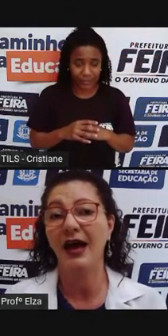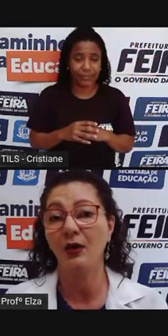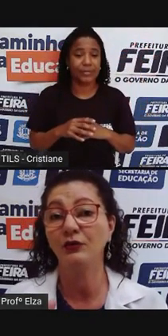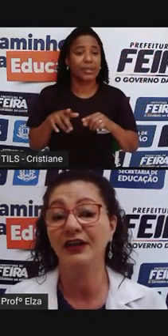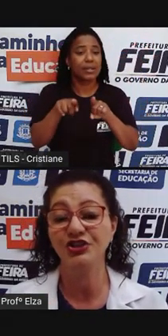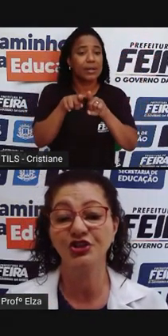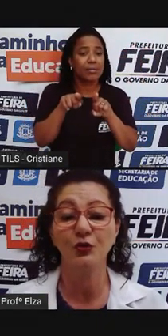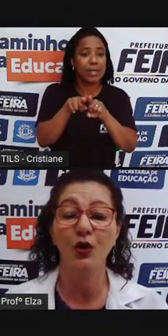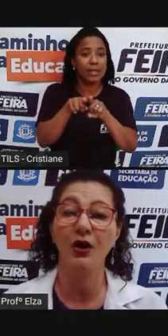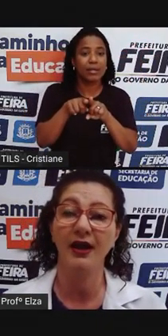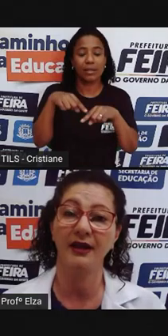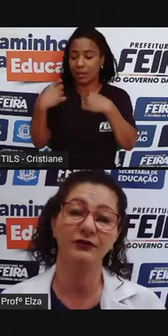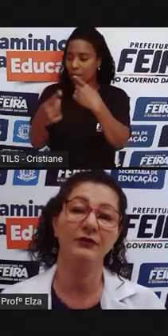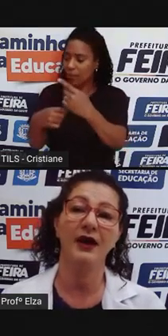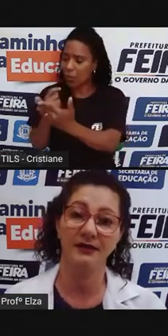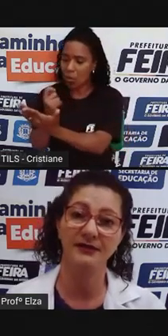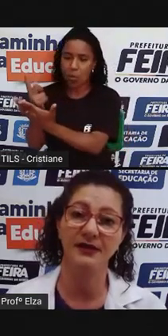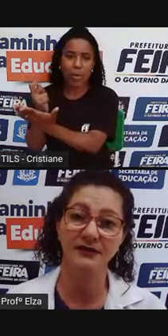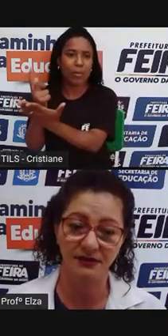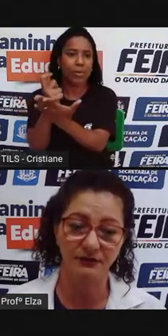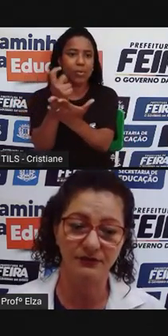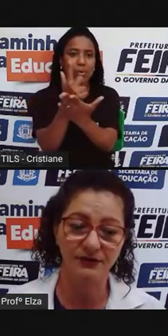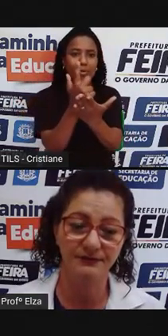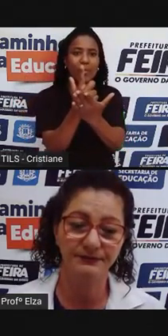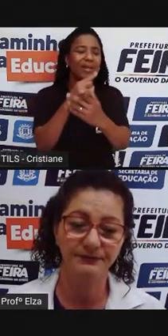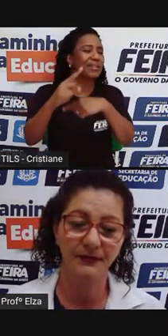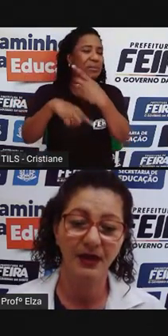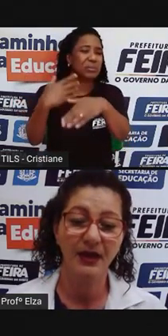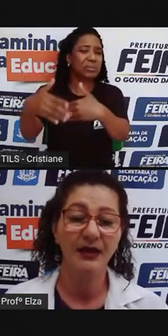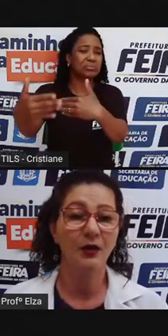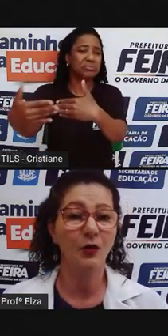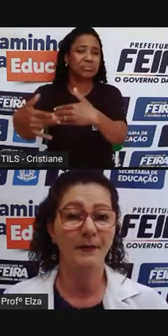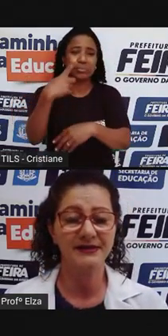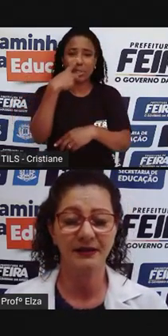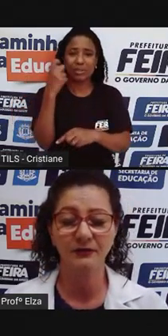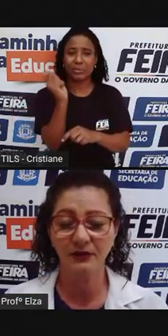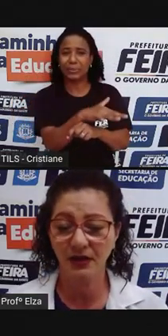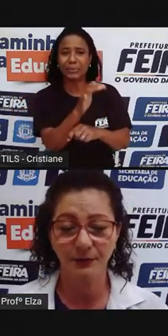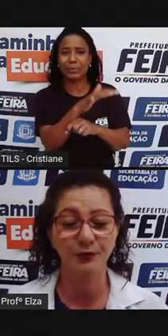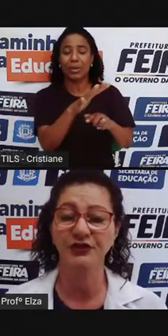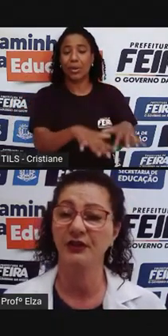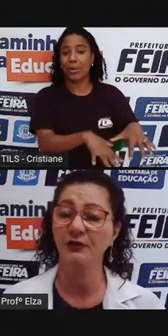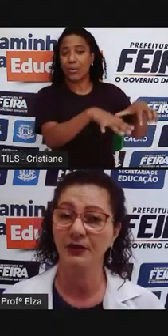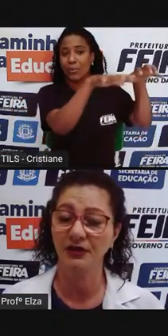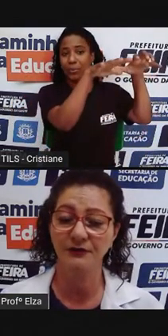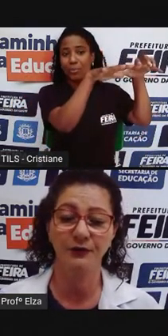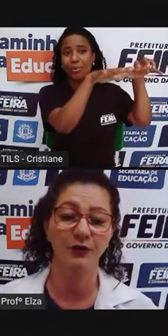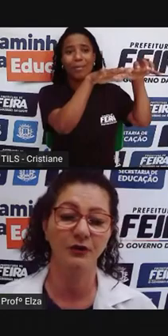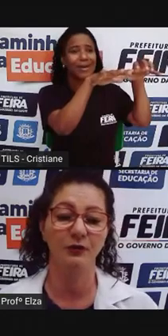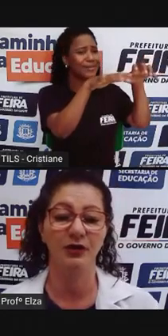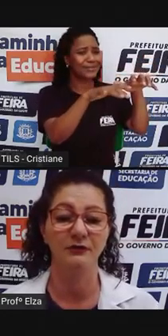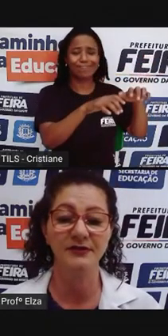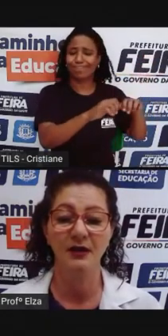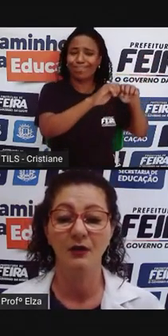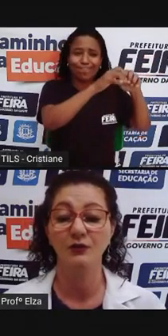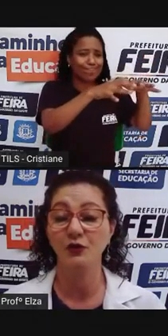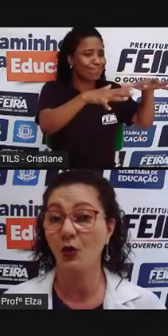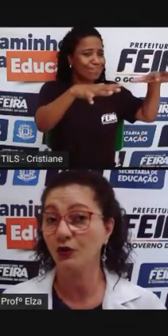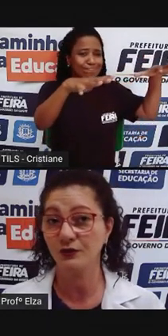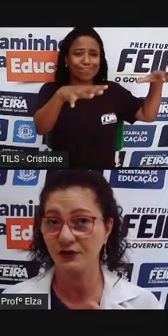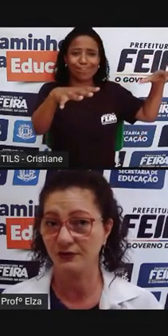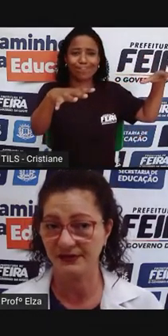não dá o destino correto a esses resíduos. Então, com o passar do tempo, posteriormente, foram incluídos